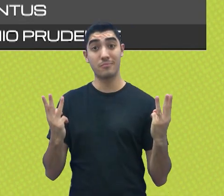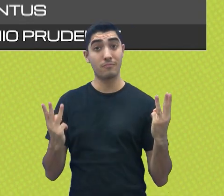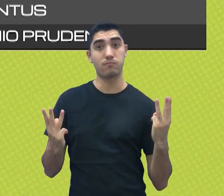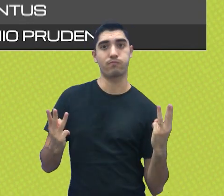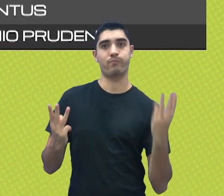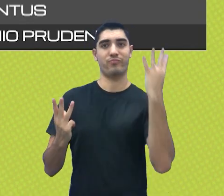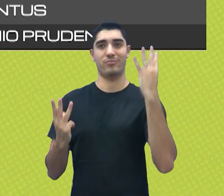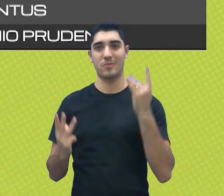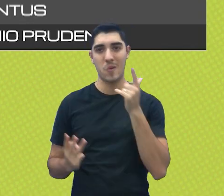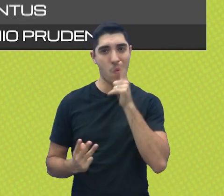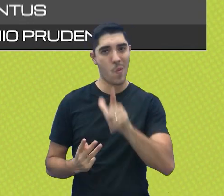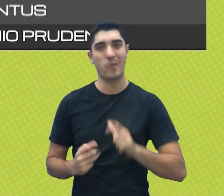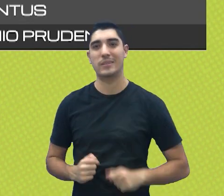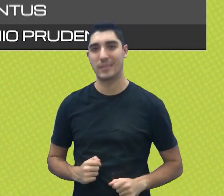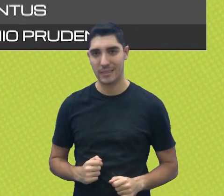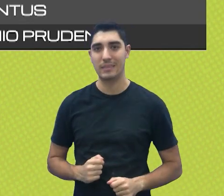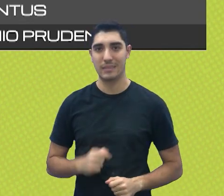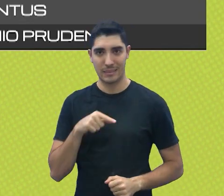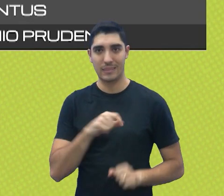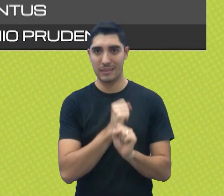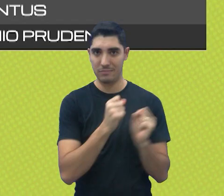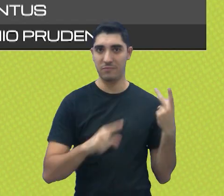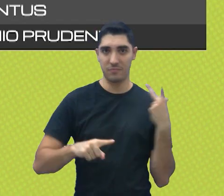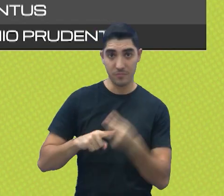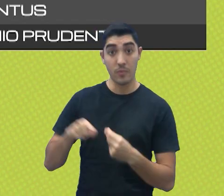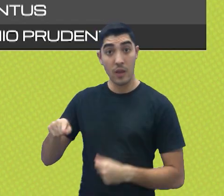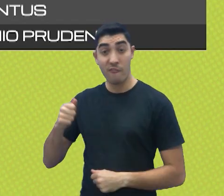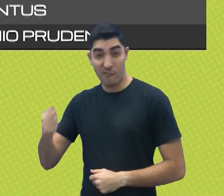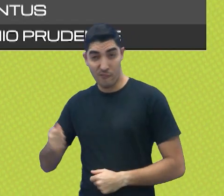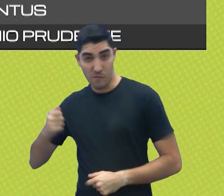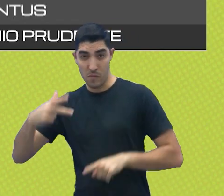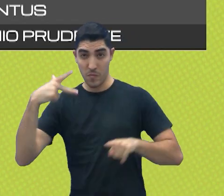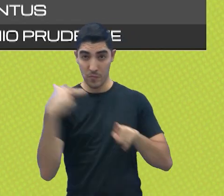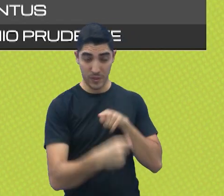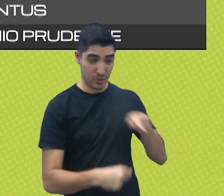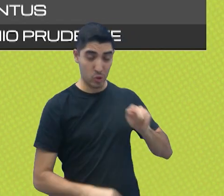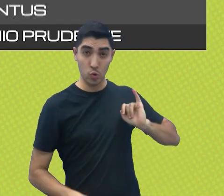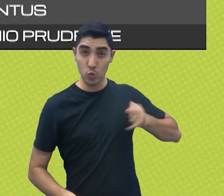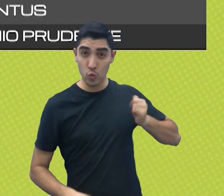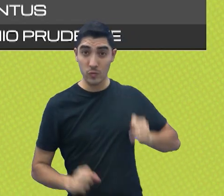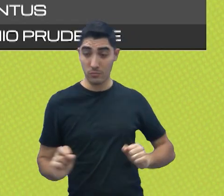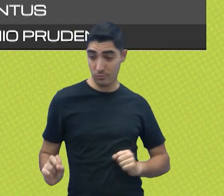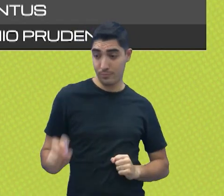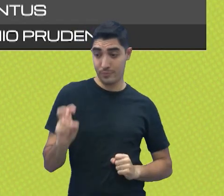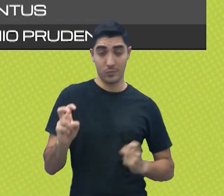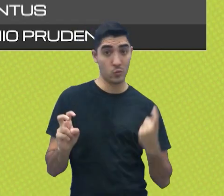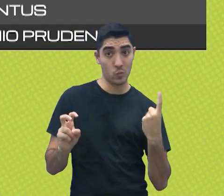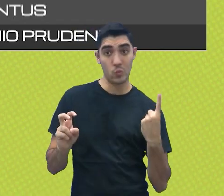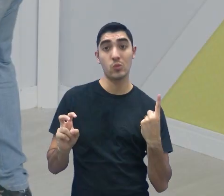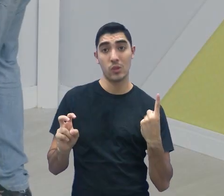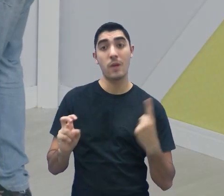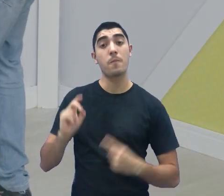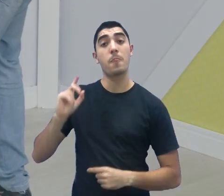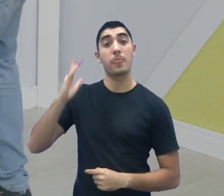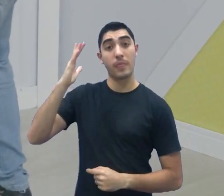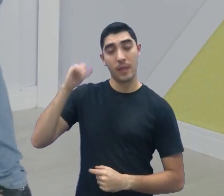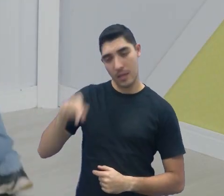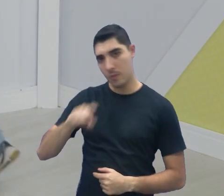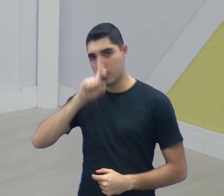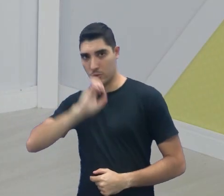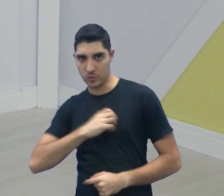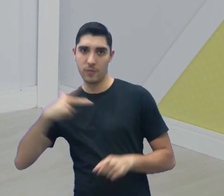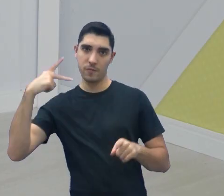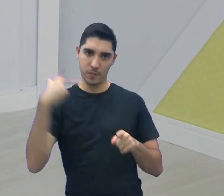do Sertãozinho. Ferroviária goleou o Juventus 5-1, que é o próximo adversário do São José de amanhã, e a vitória do São José pra cima do Grêmio